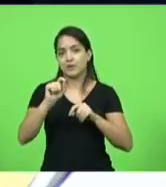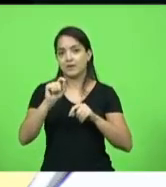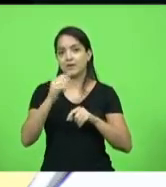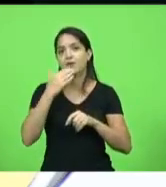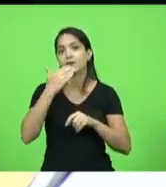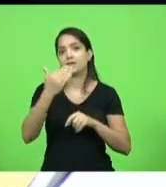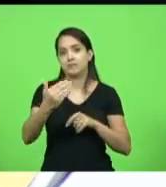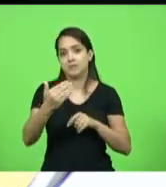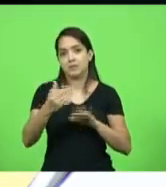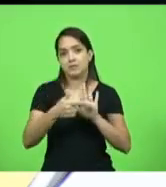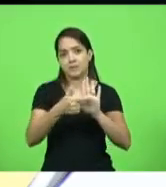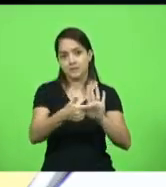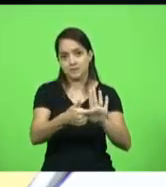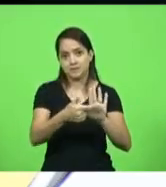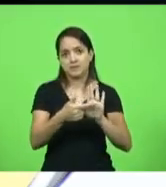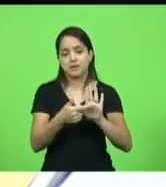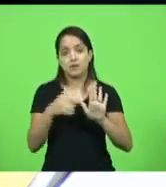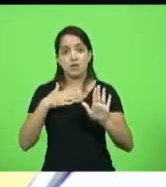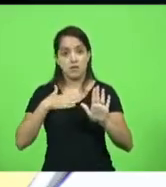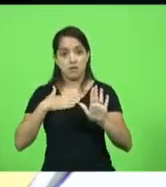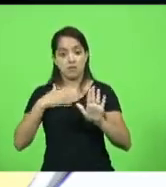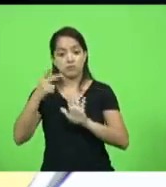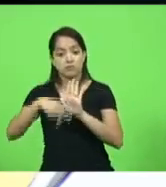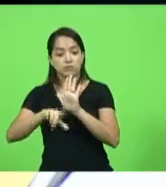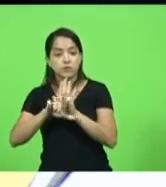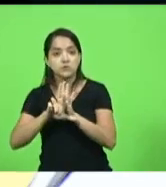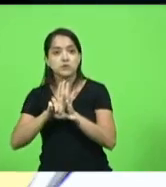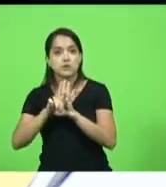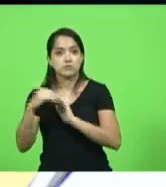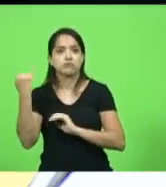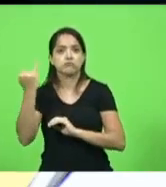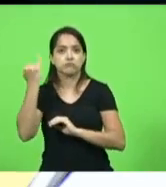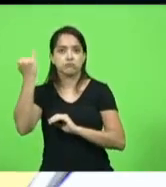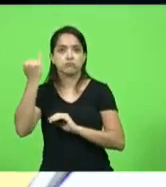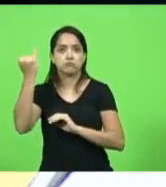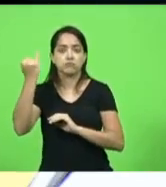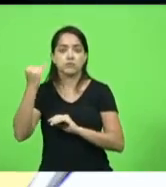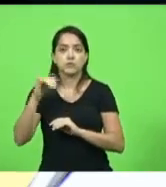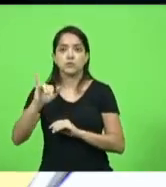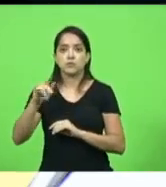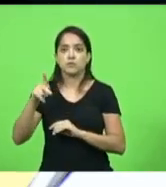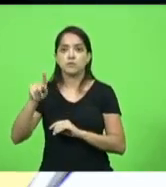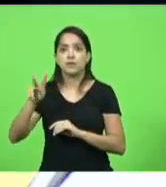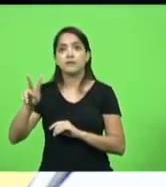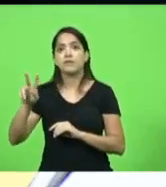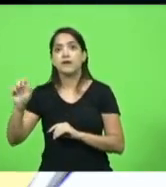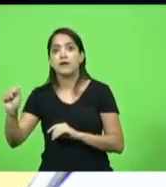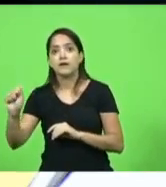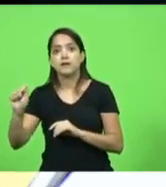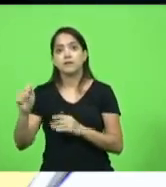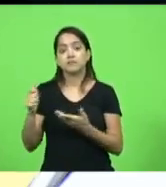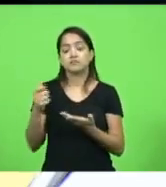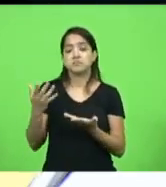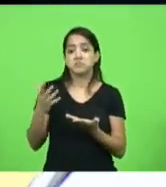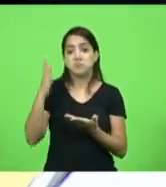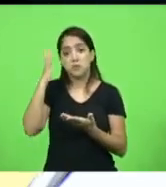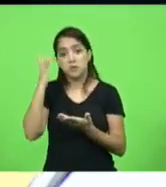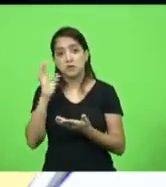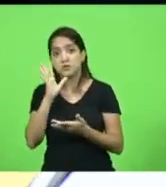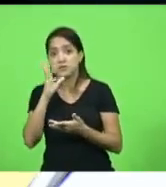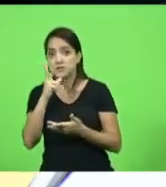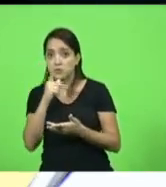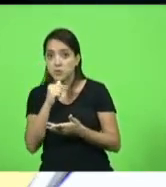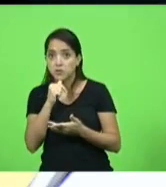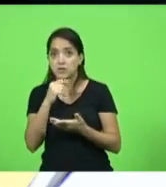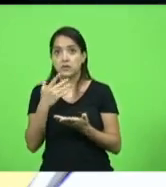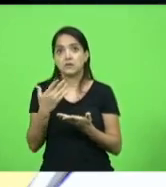deputado. Eu tenho um projeto que eu acho que é importante, que é o meu do IPVA, que aí, se eu acho que está demorando ou que os deputados não estão dando atenção,